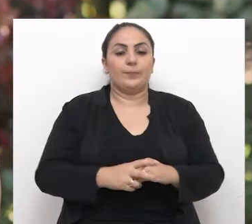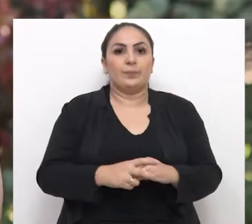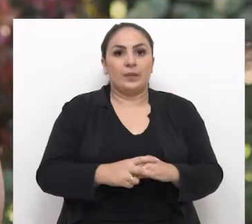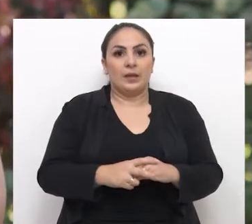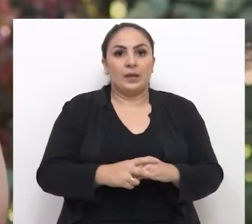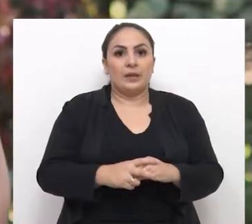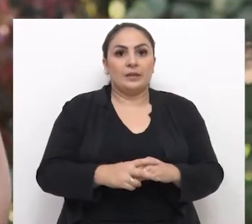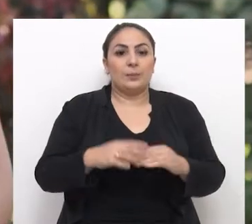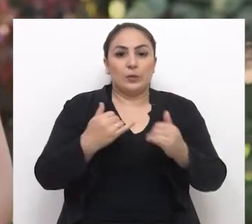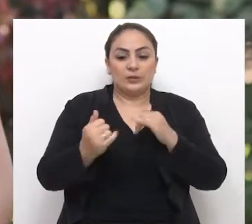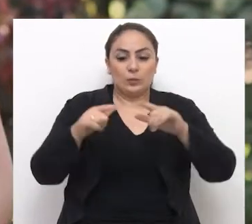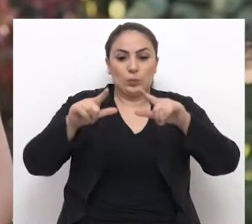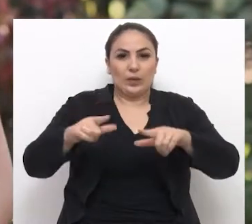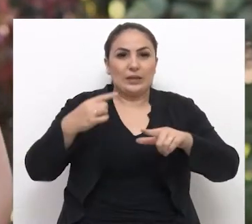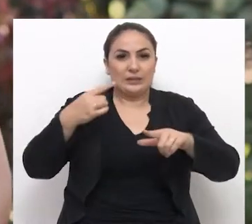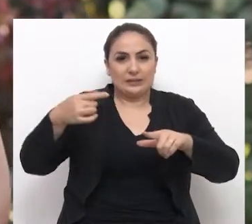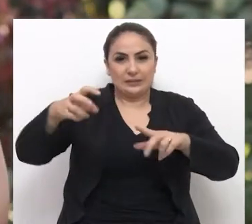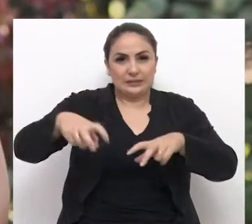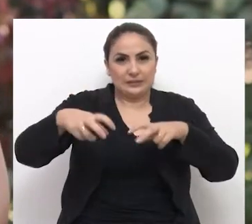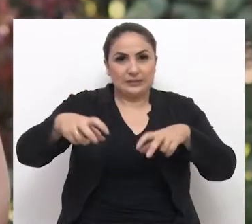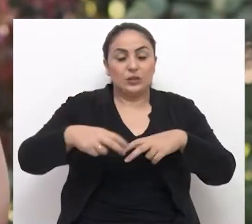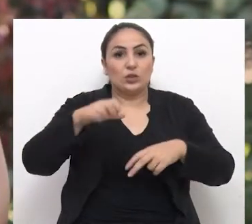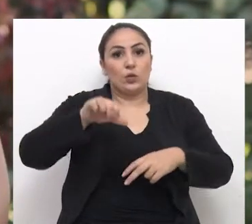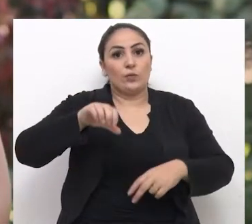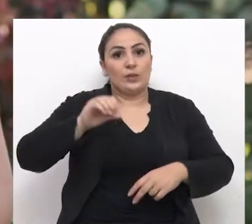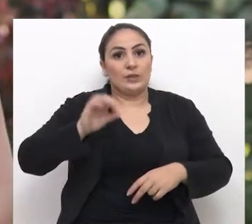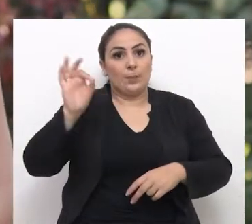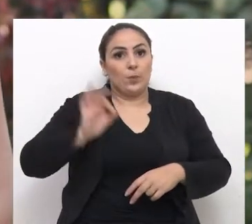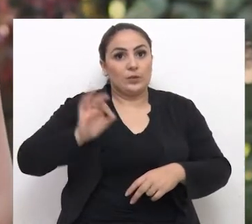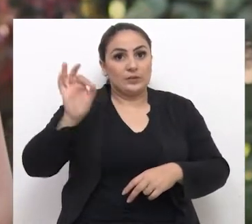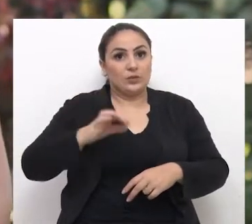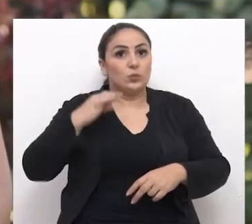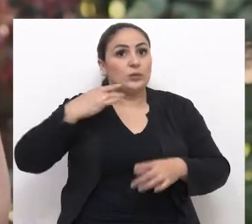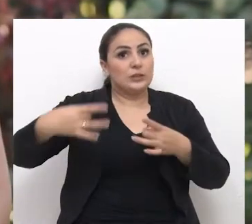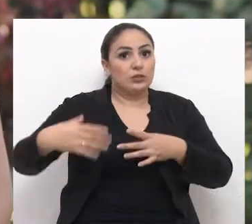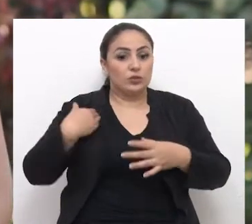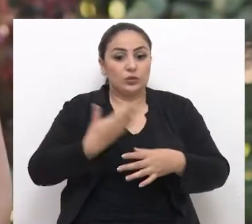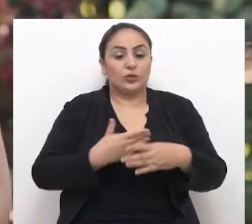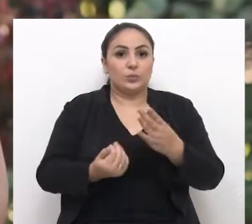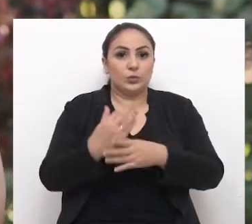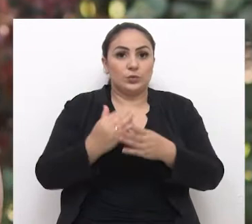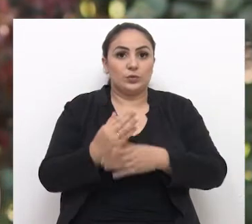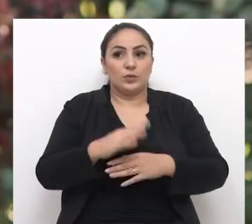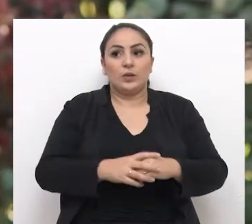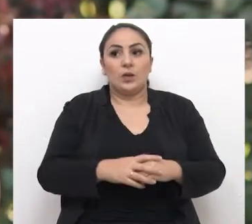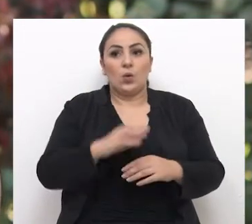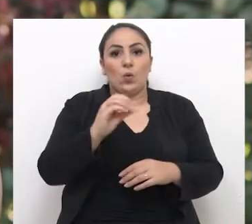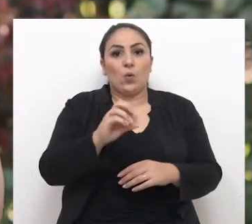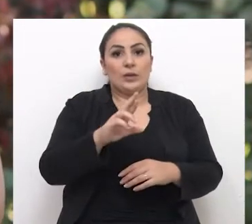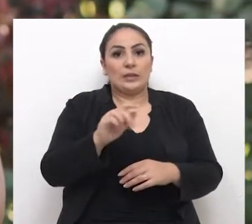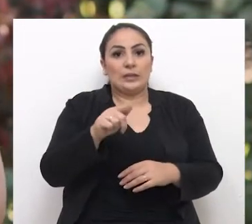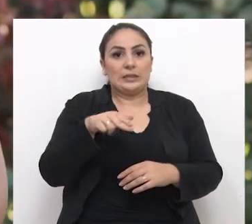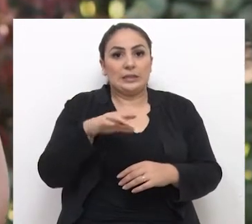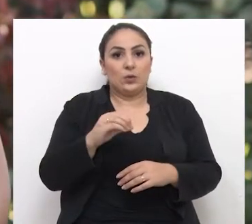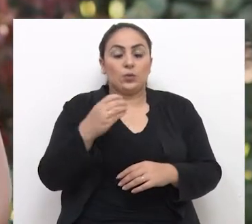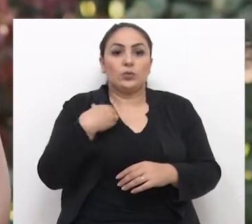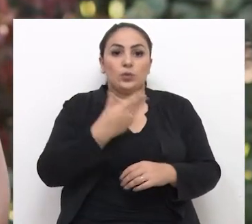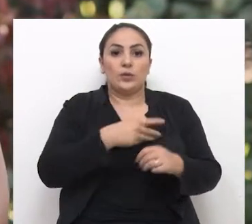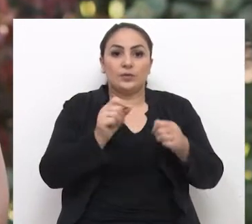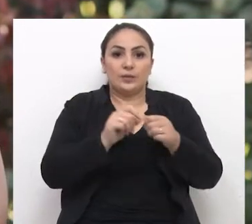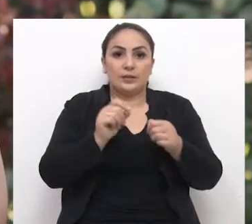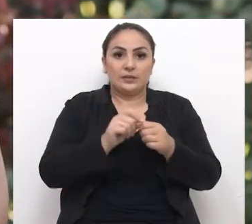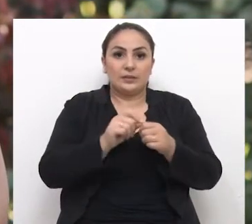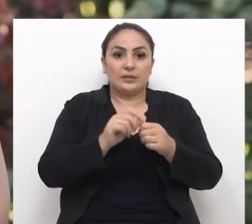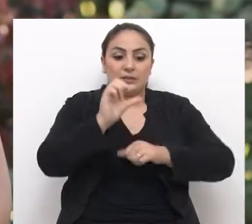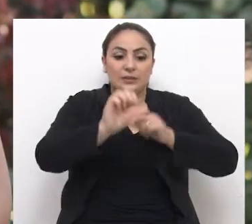desviar do aterro sanitário 90% dos resíduos que geramos. Ou seja, os resíduos orgânicos nós deveríamos fazer compostagem